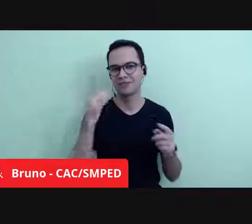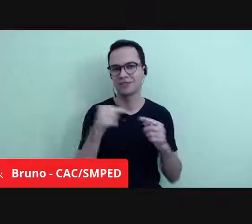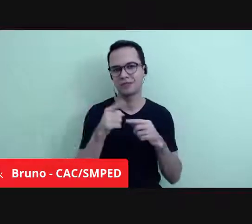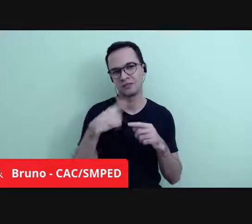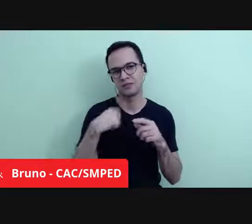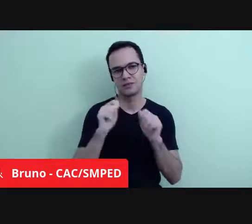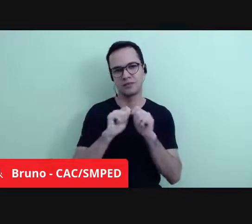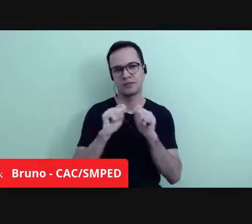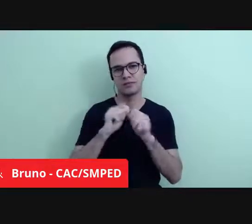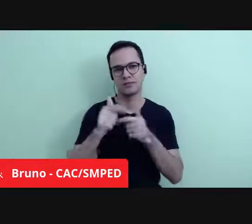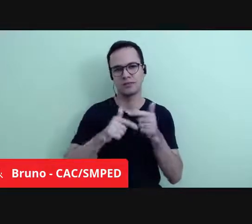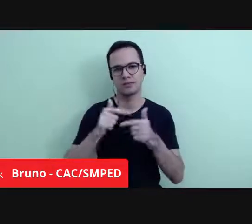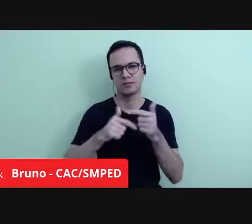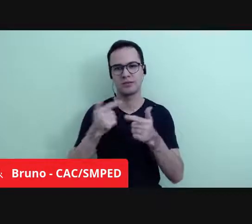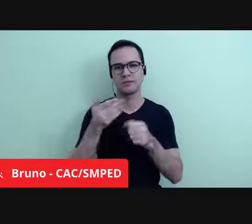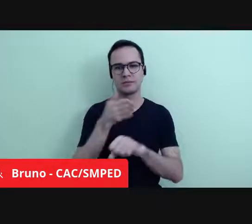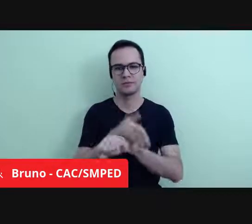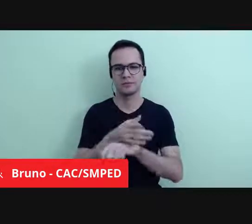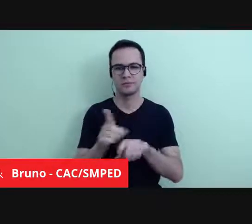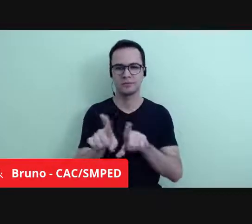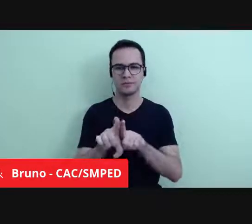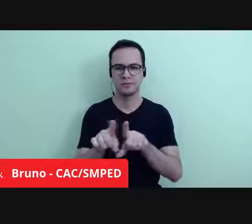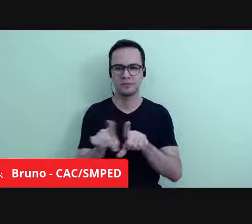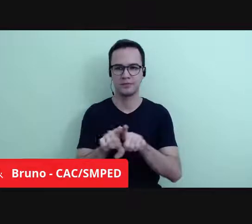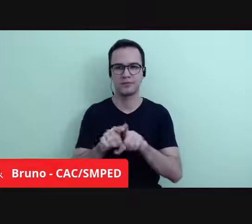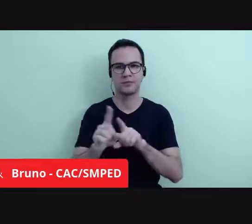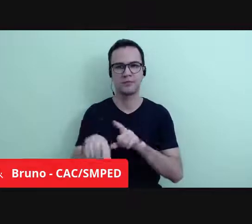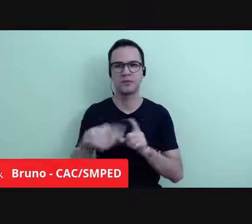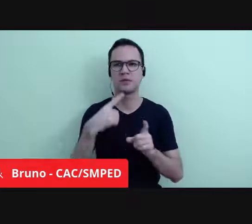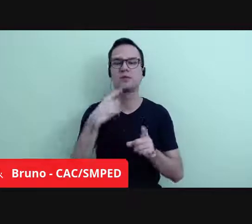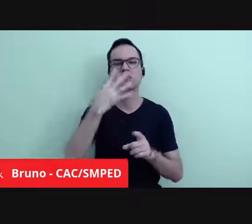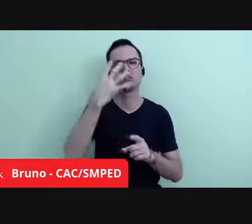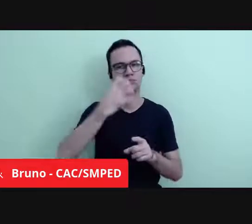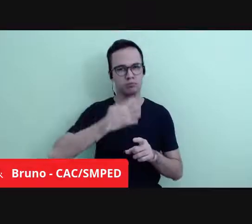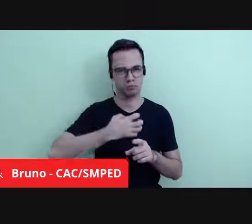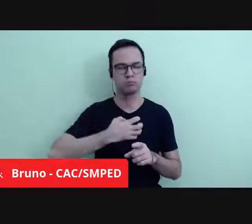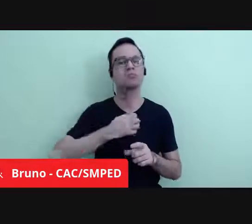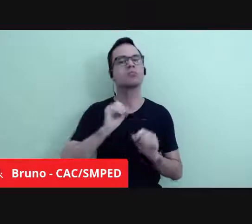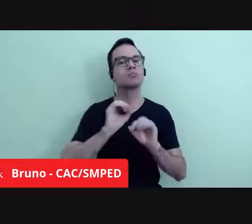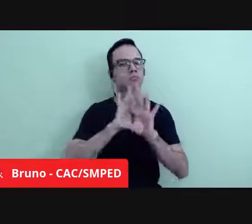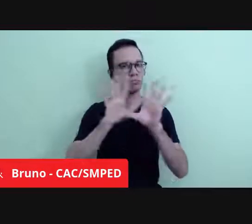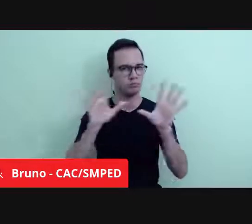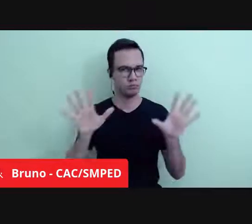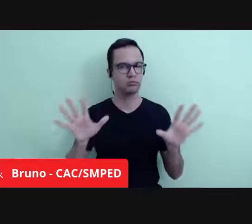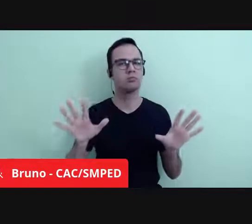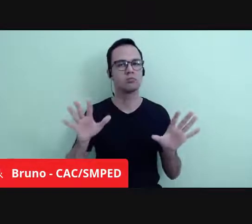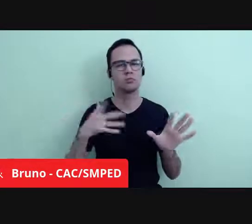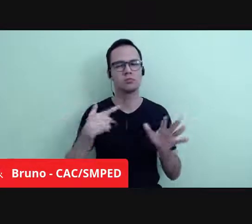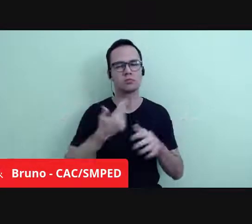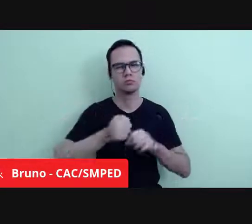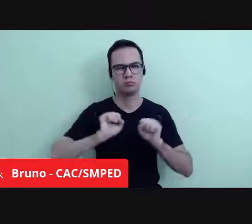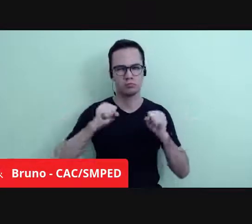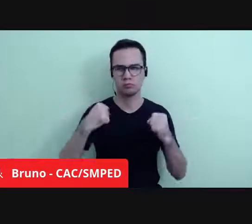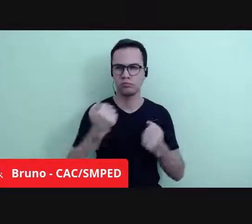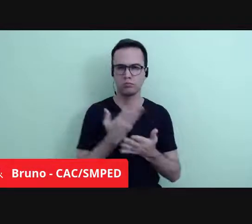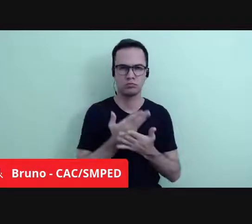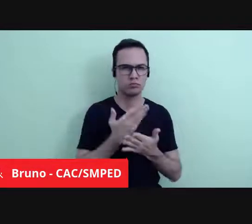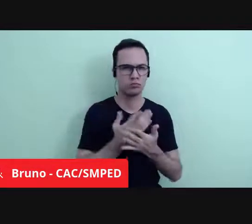esses trabalhos com acessibilidade também, levando muito a sério, obviamente, né, com muita prática, pesquisa, esforço e